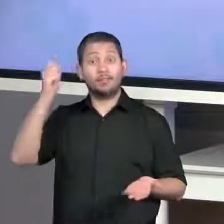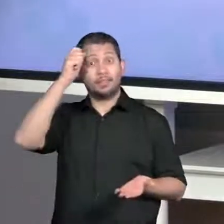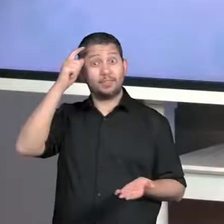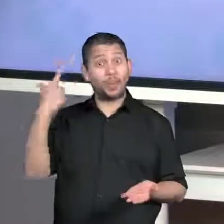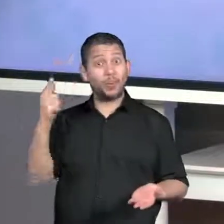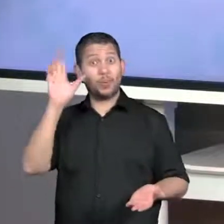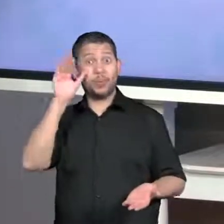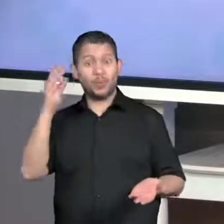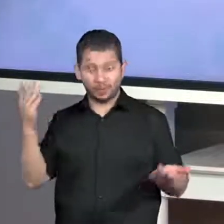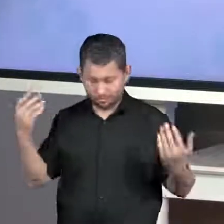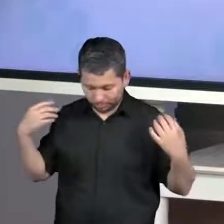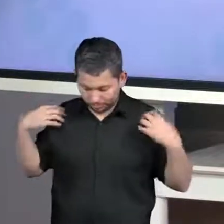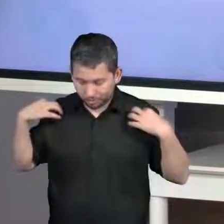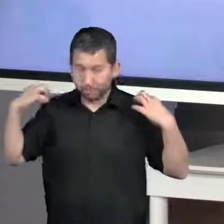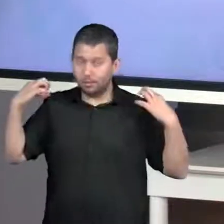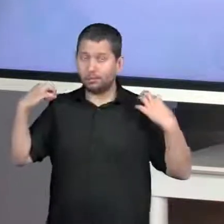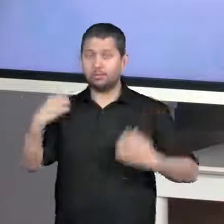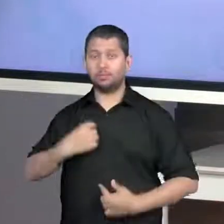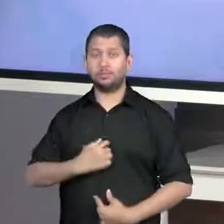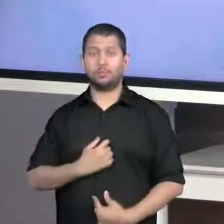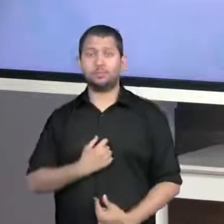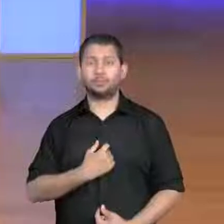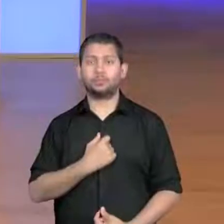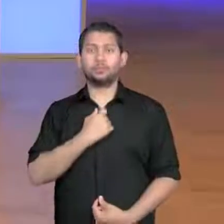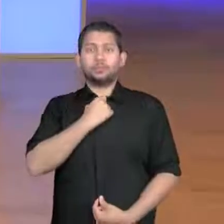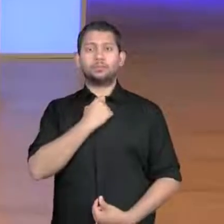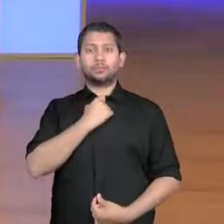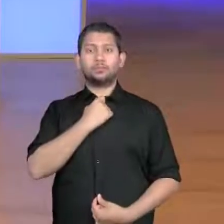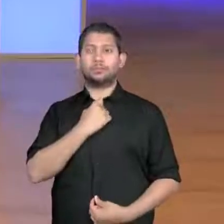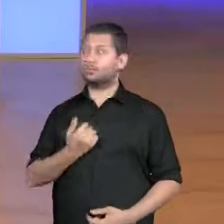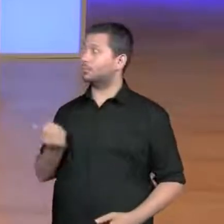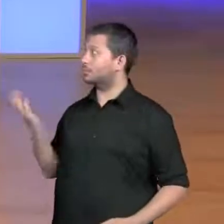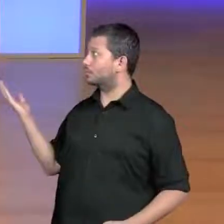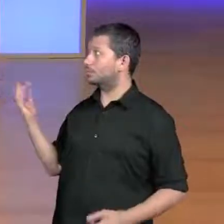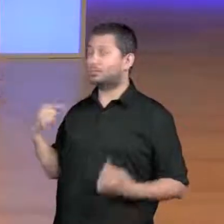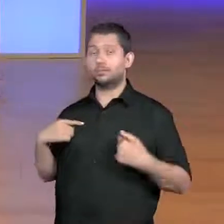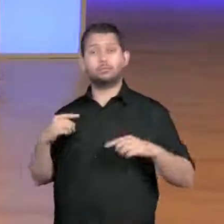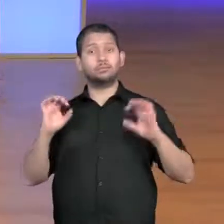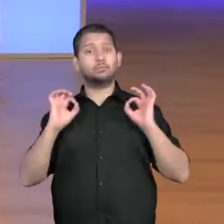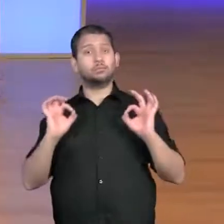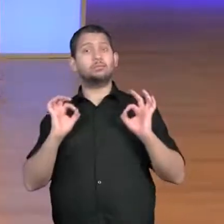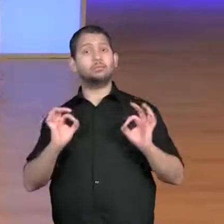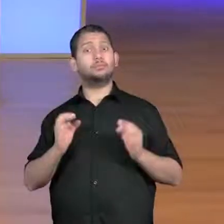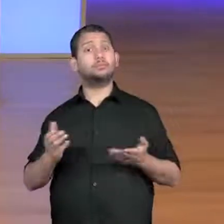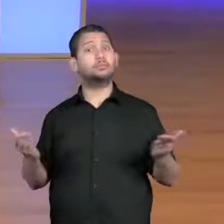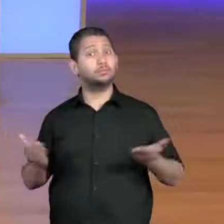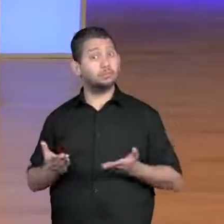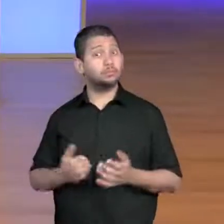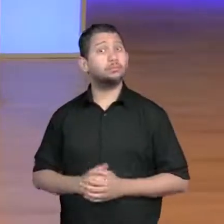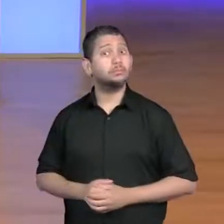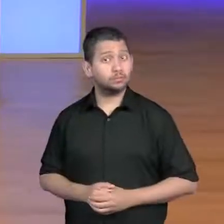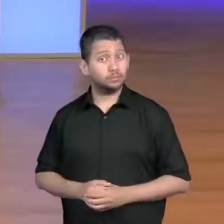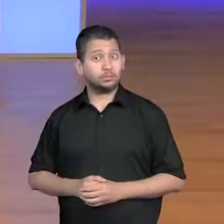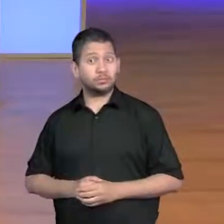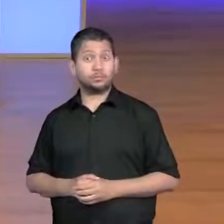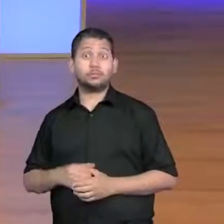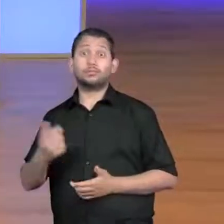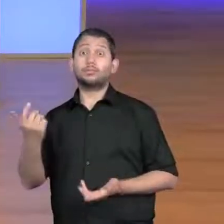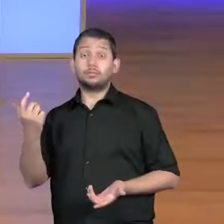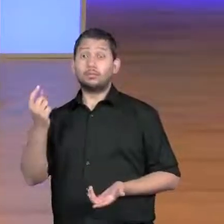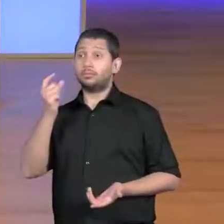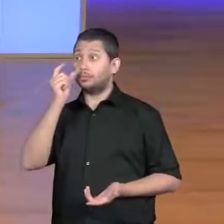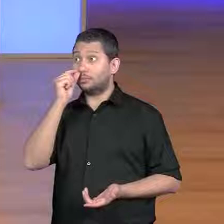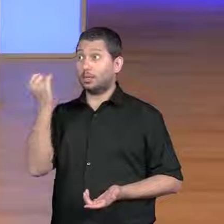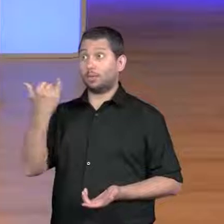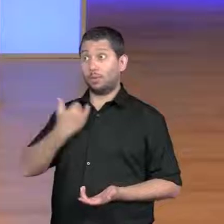curiosa, porque vocês viram que eu e a professora Ana Lu, estamos na estica hoje, né, professora? Foi, o professor Seba disse assim, vai